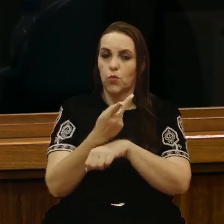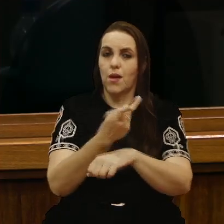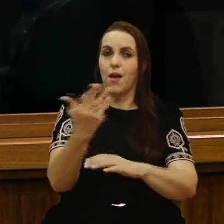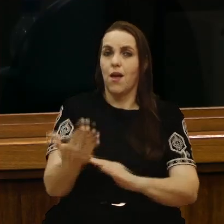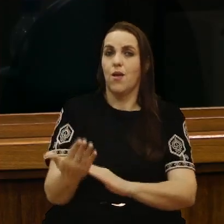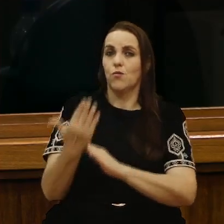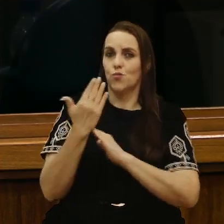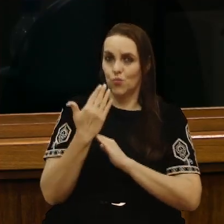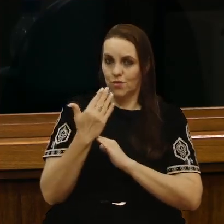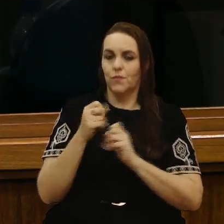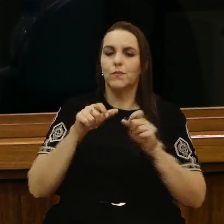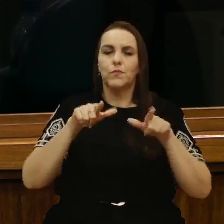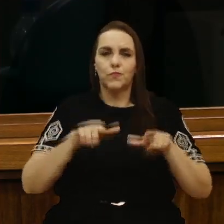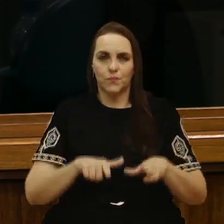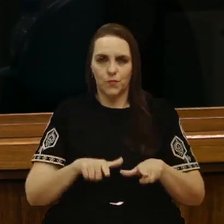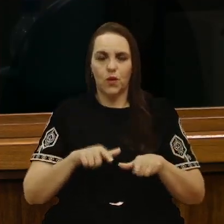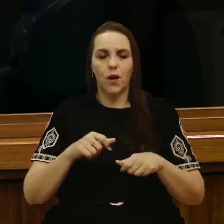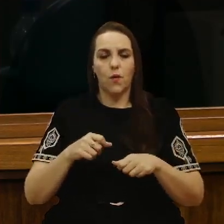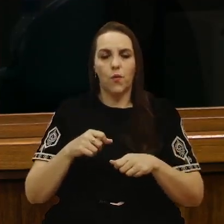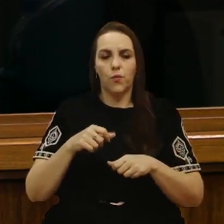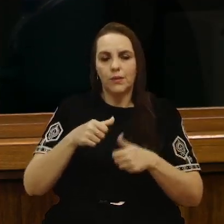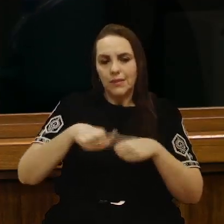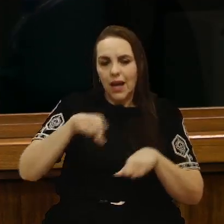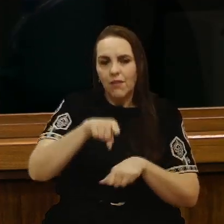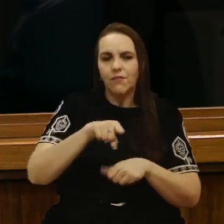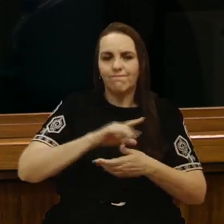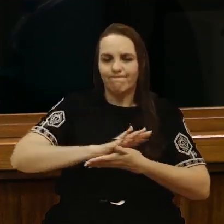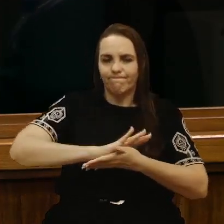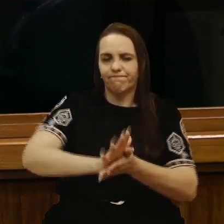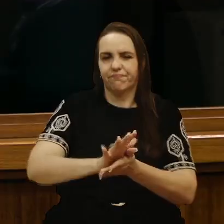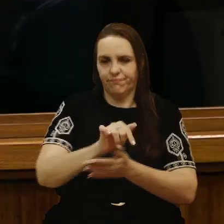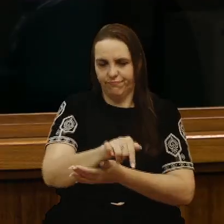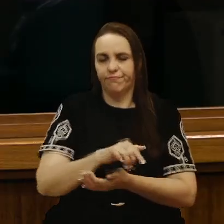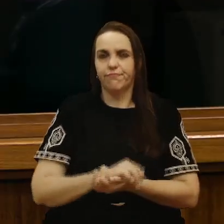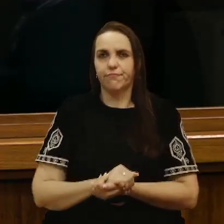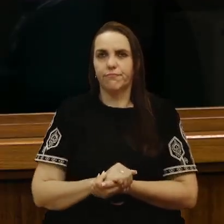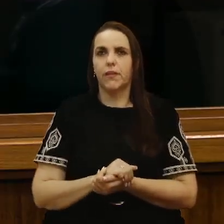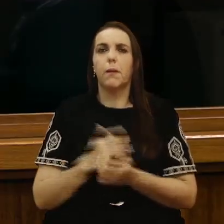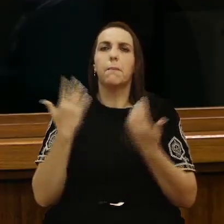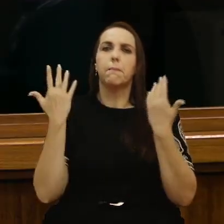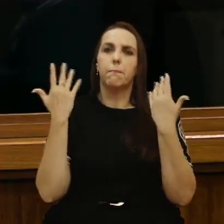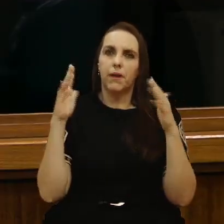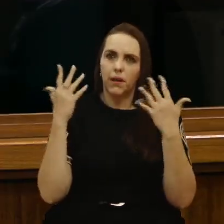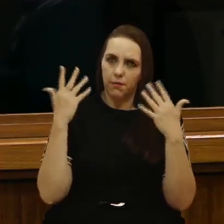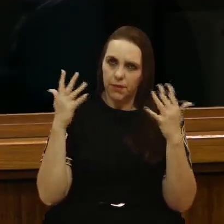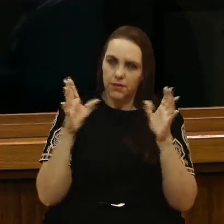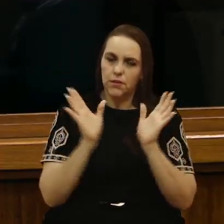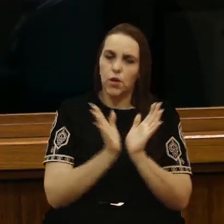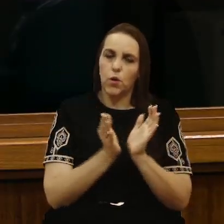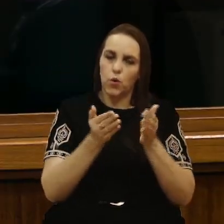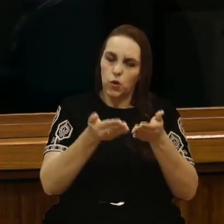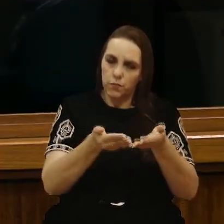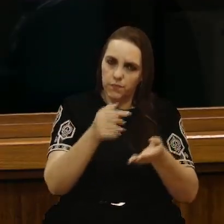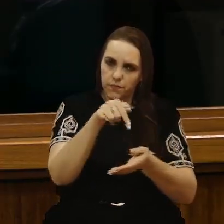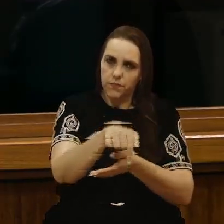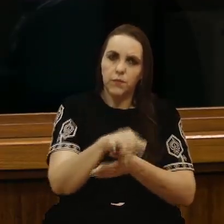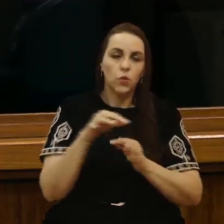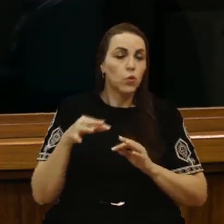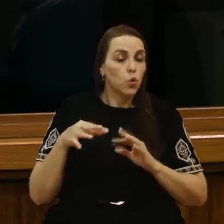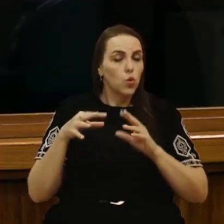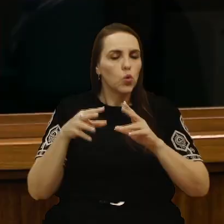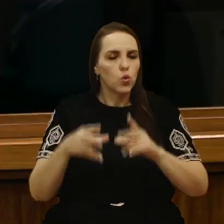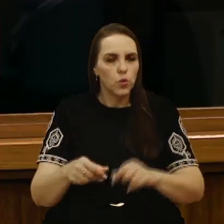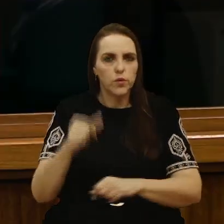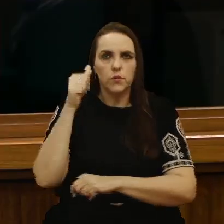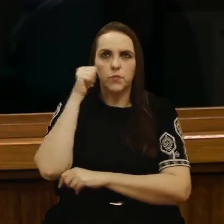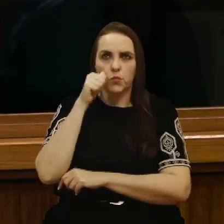espaços onde elas foram assassinadas. Então, eu quero fazer aqui um voto de parabéns a essa comissão, que é composta por todas as